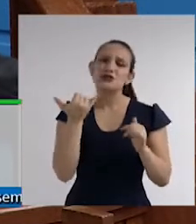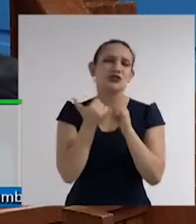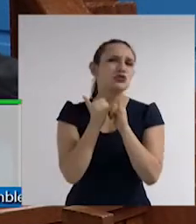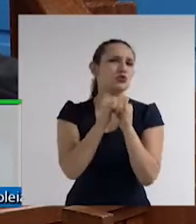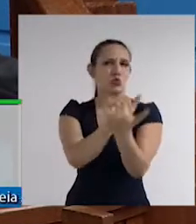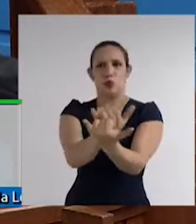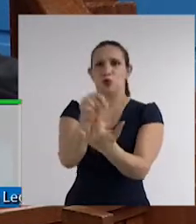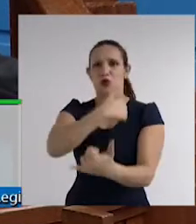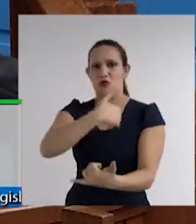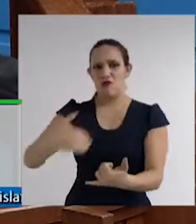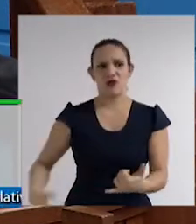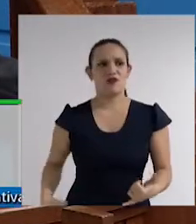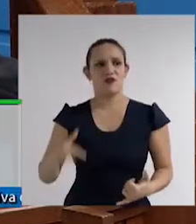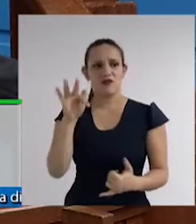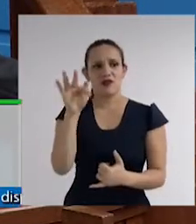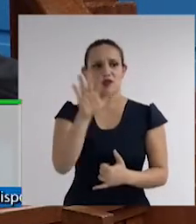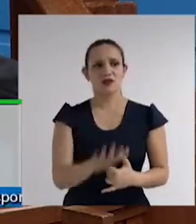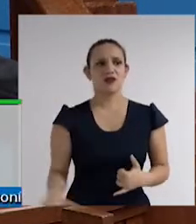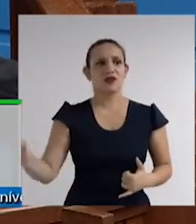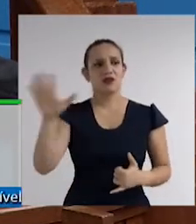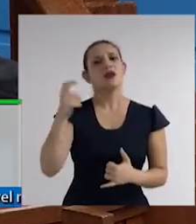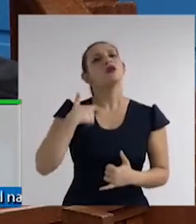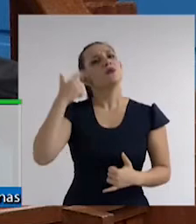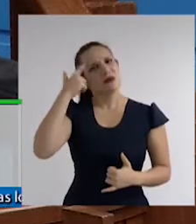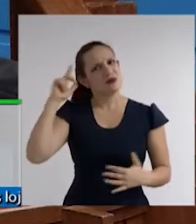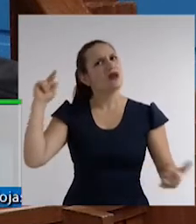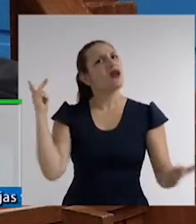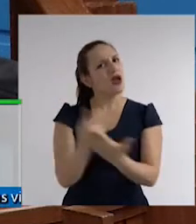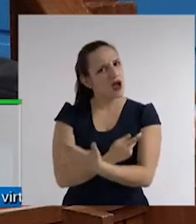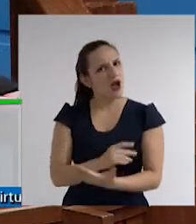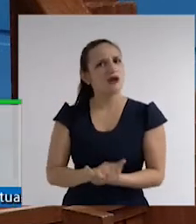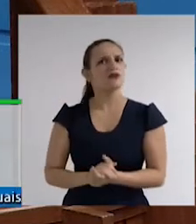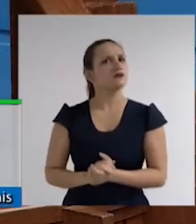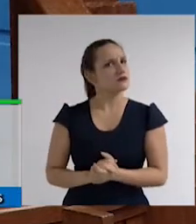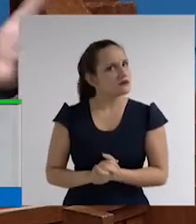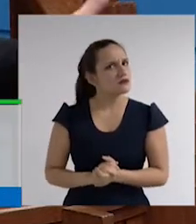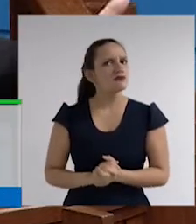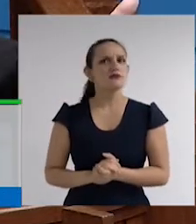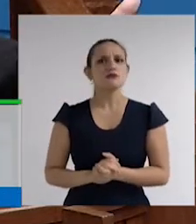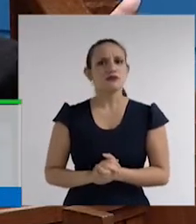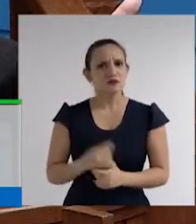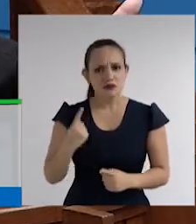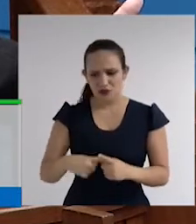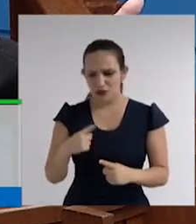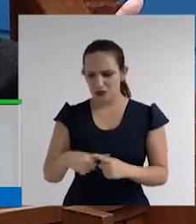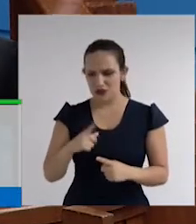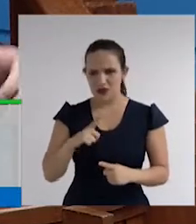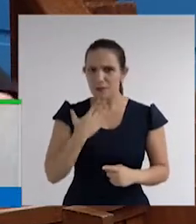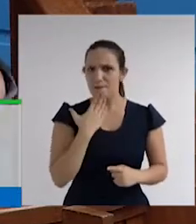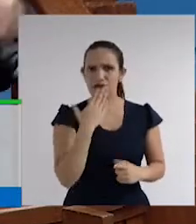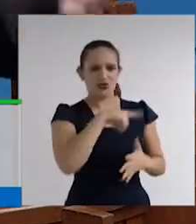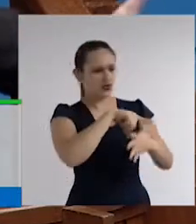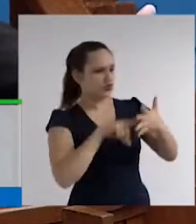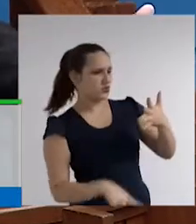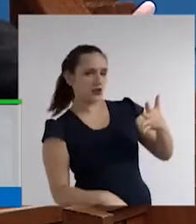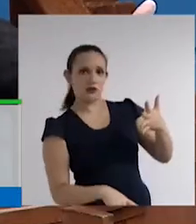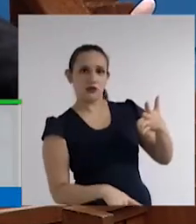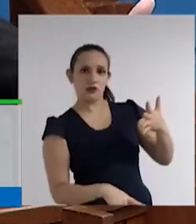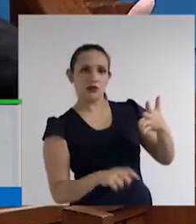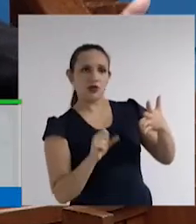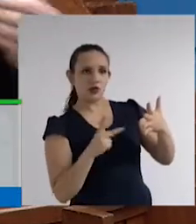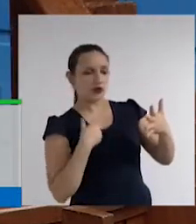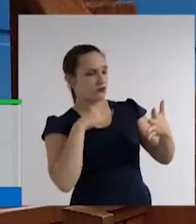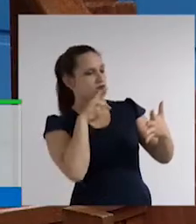tenho que acreditar que foi mal negociado. Se entram pedindo 5 itens, se você dá os